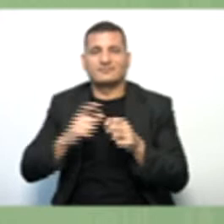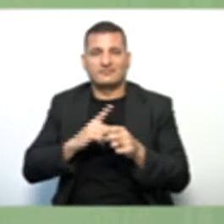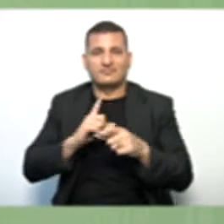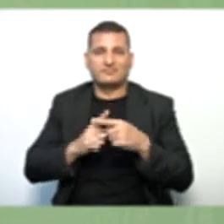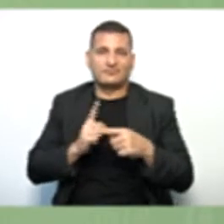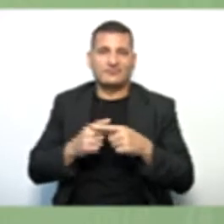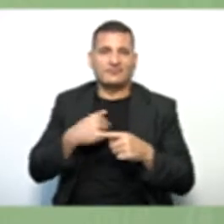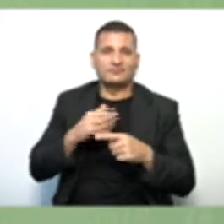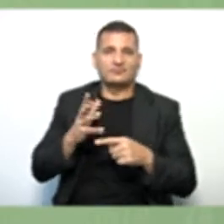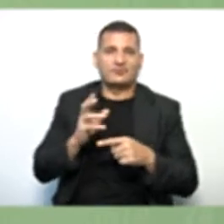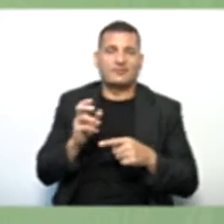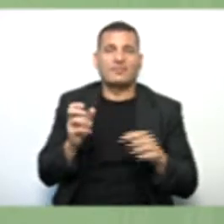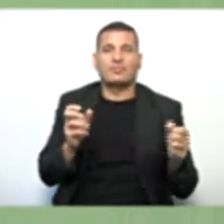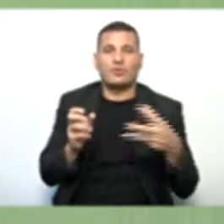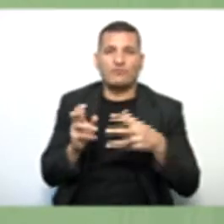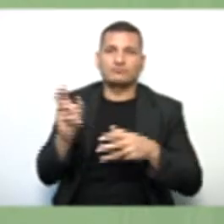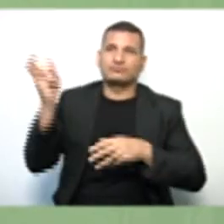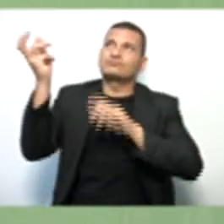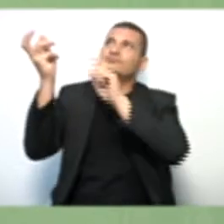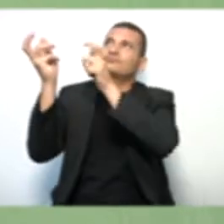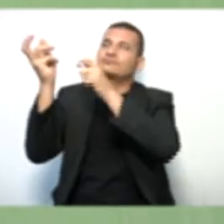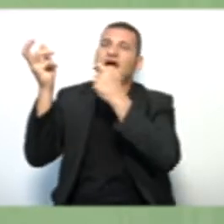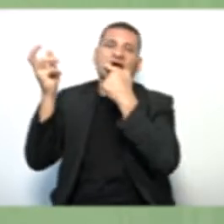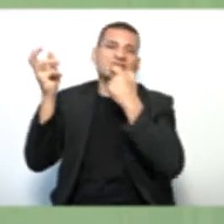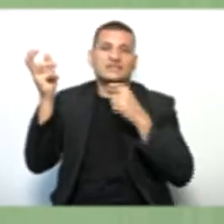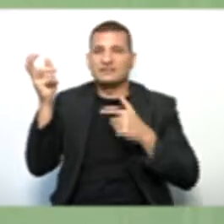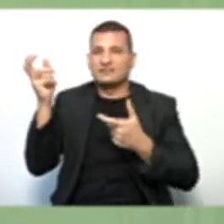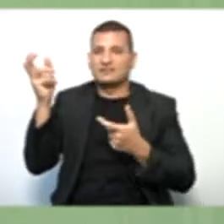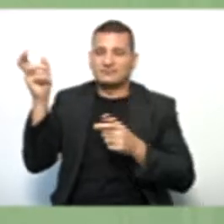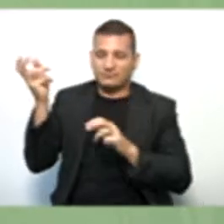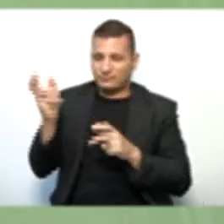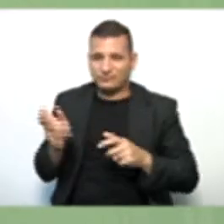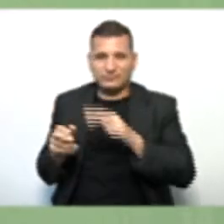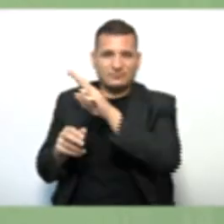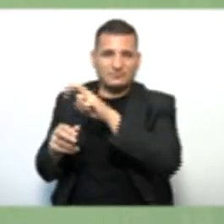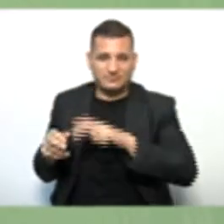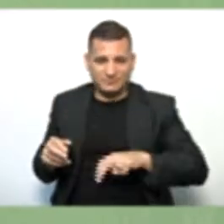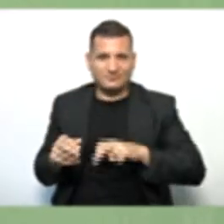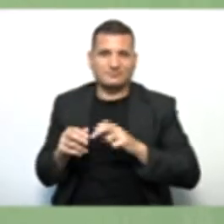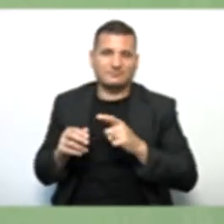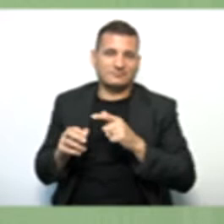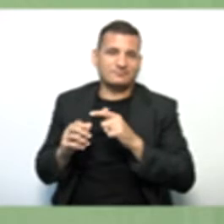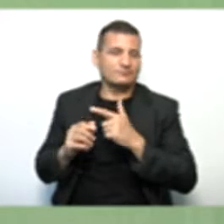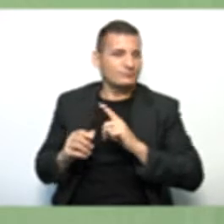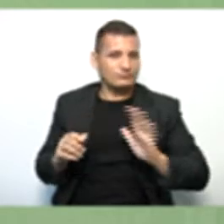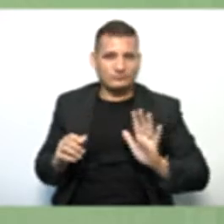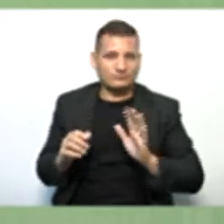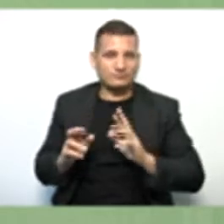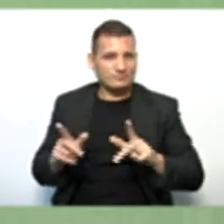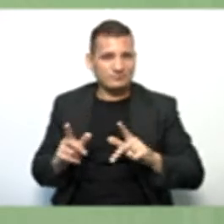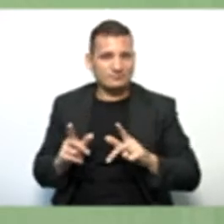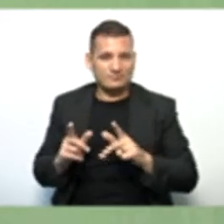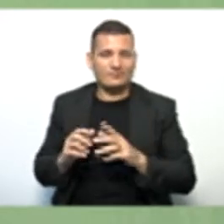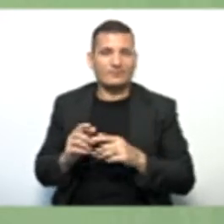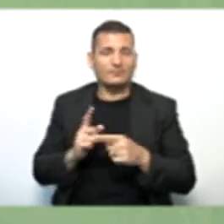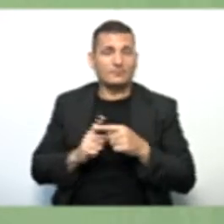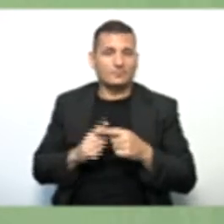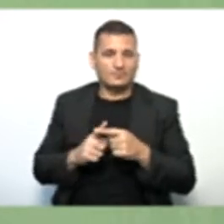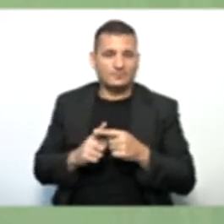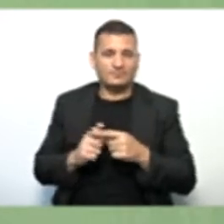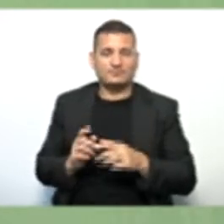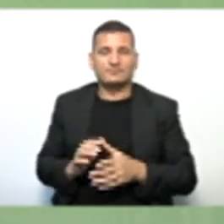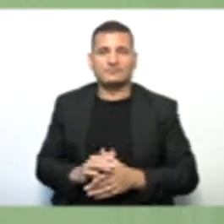subo com a lâmpada nova, coloco ela na escada assim, ou então seguro ela na boca em algum lugar, para depois tirar a outra e colocar a nova. Não desço de novo não, sabe por quê?